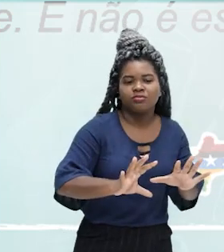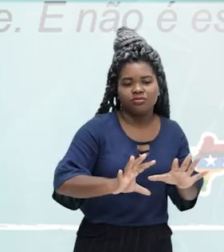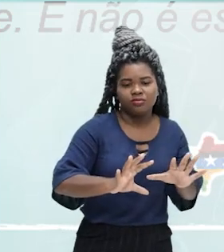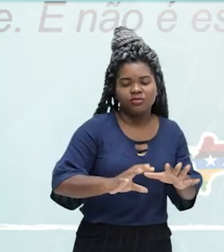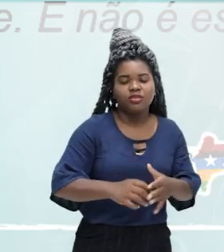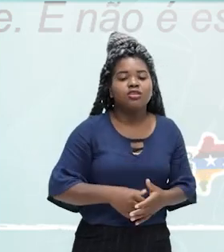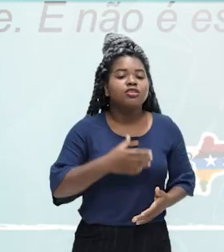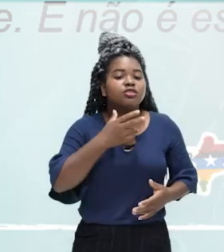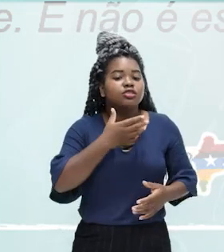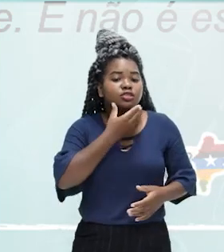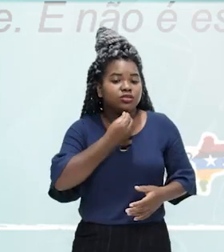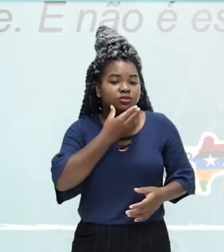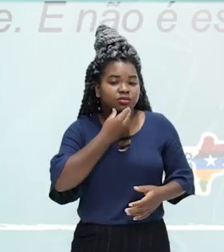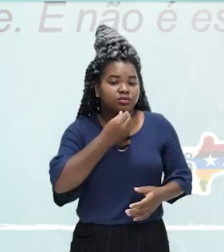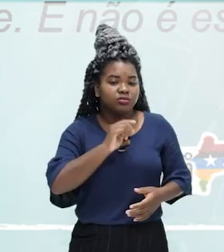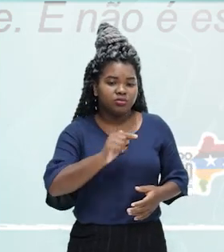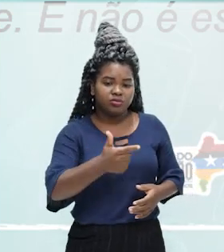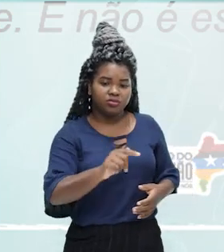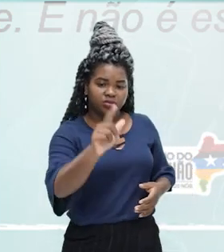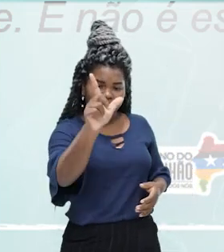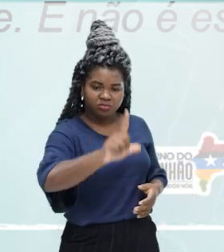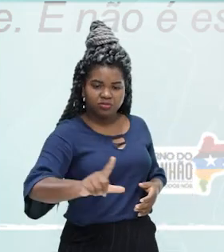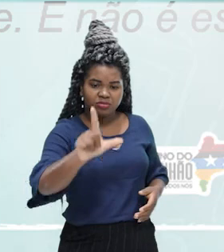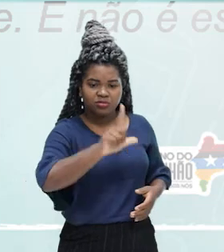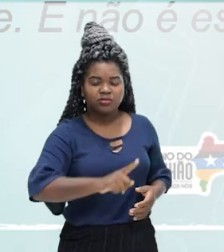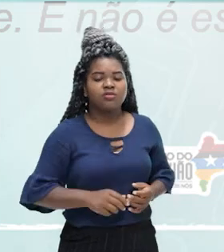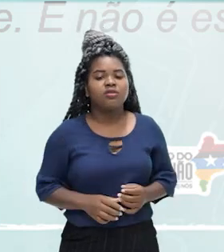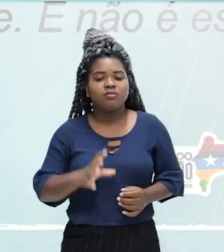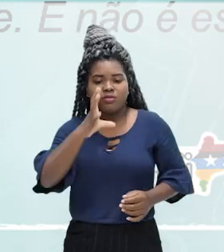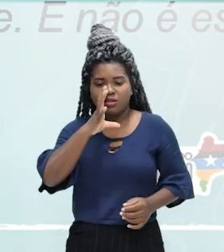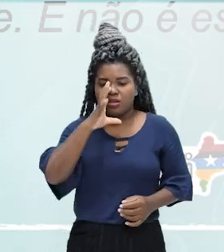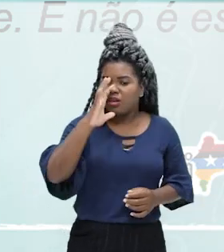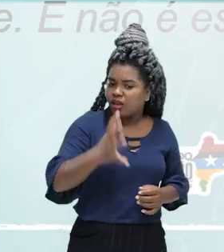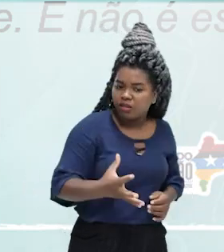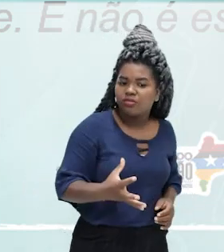pretensões literárias me dá para julgar